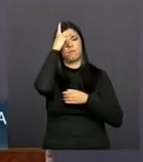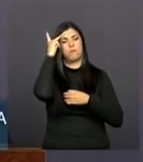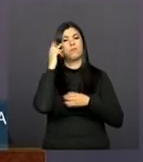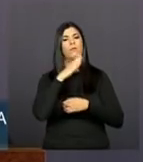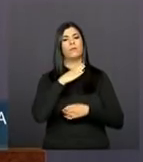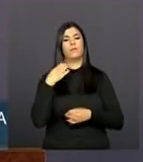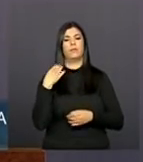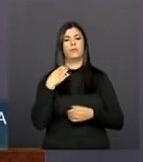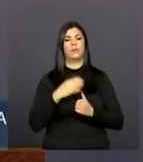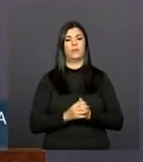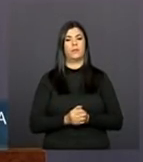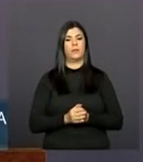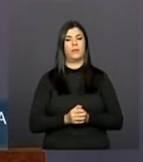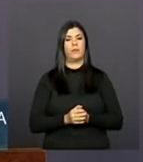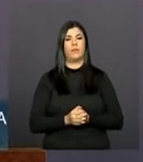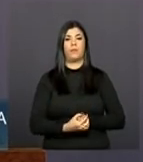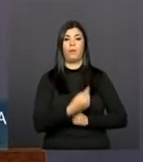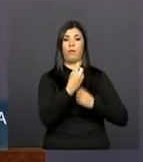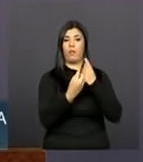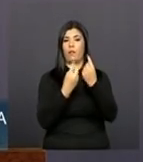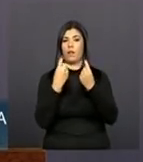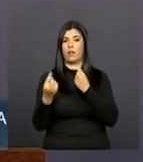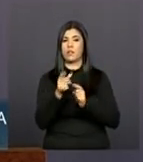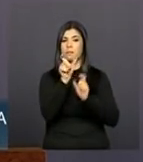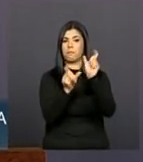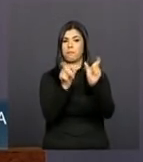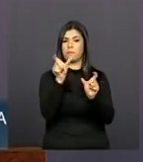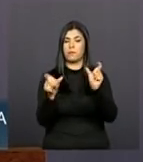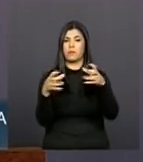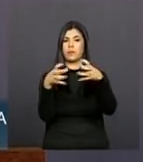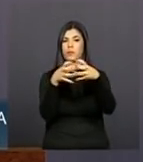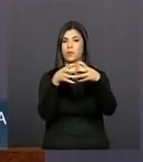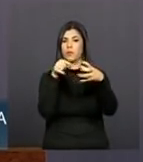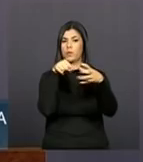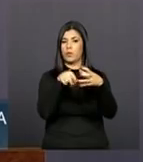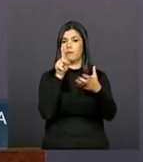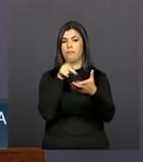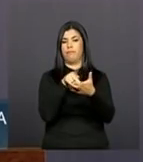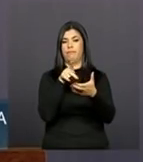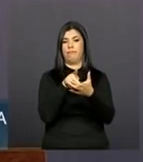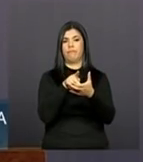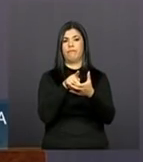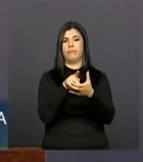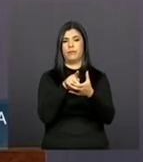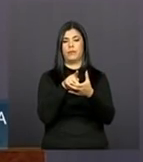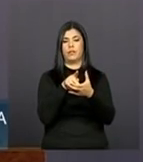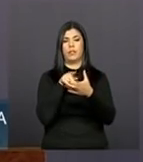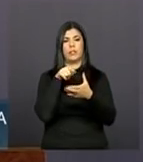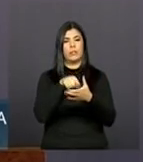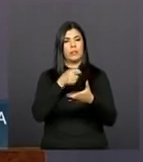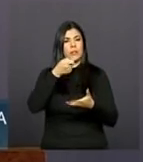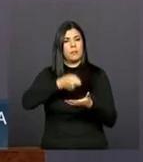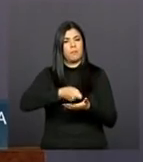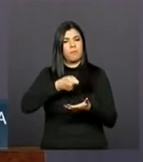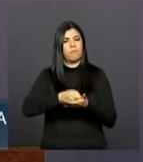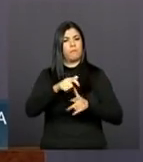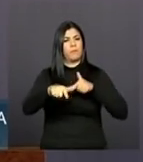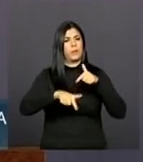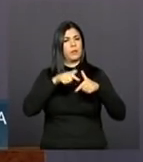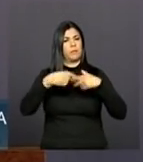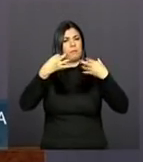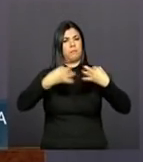perdas os membros da comissão bem como sua equipe trabalharam com grande